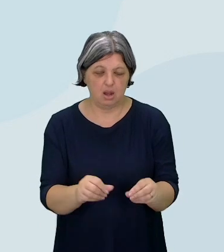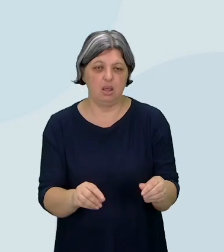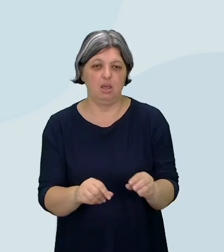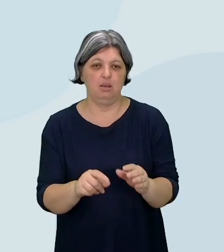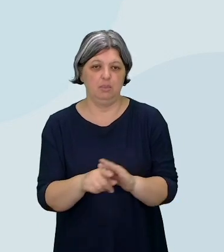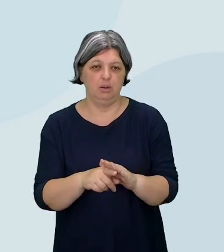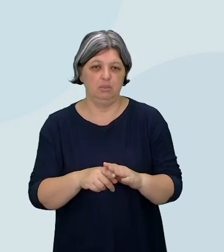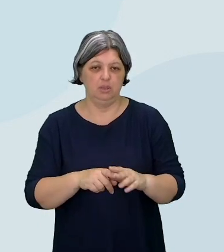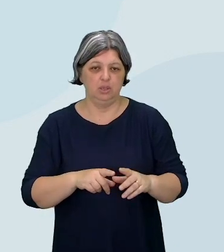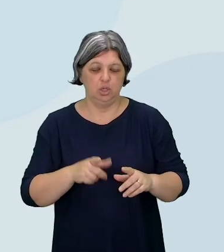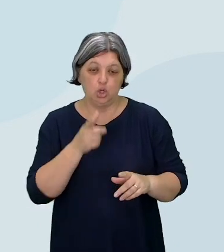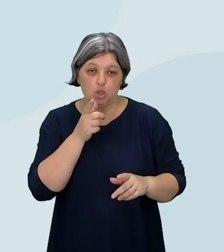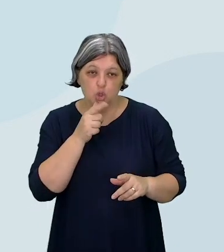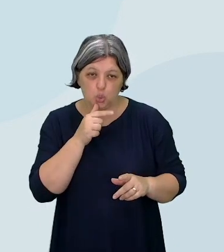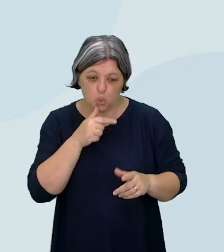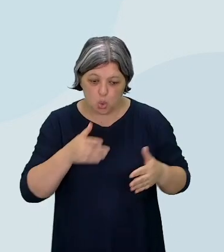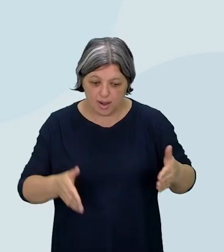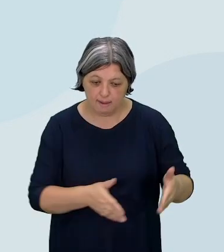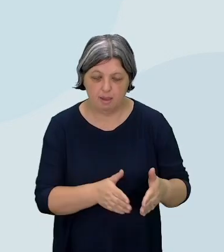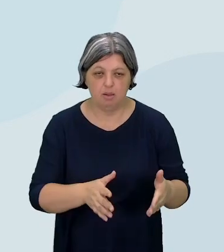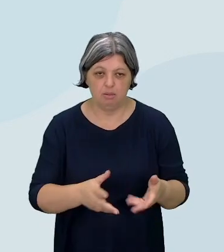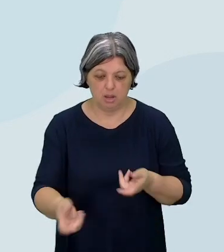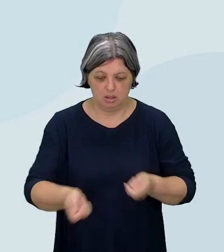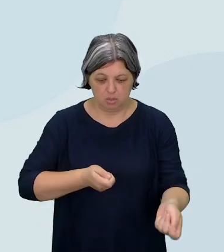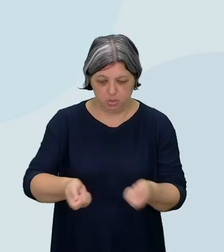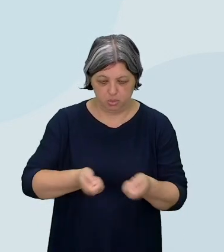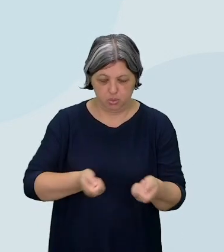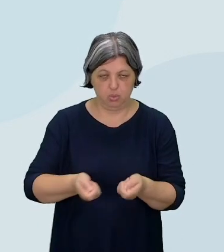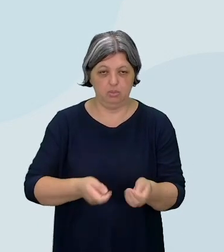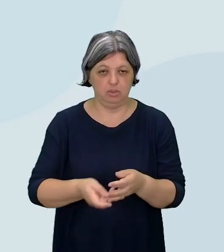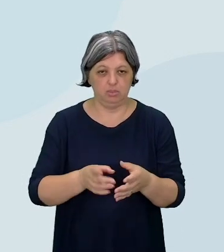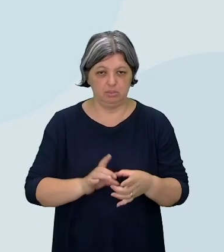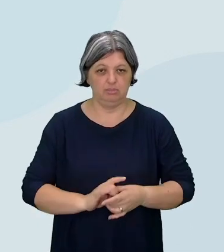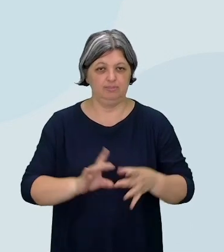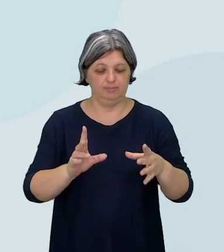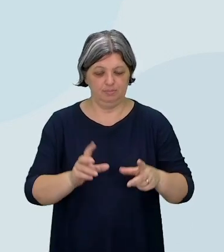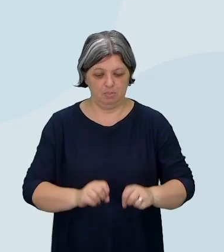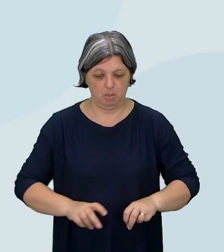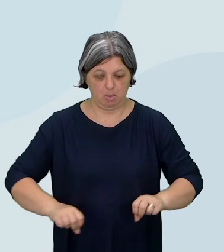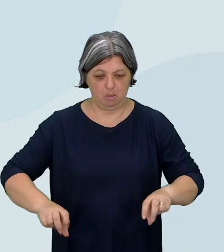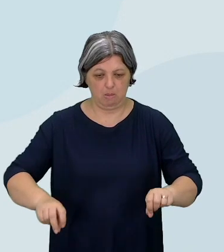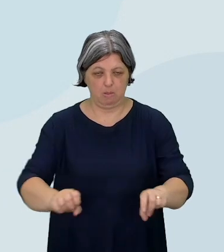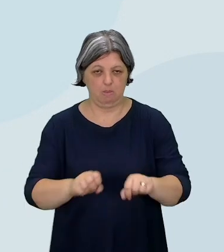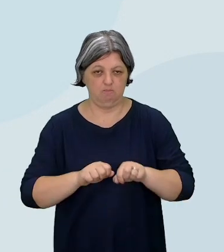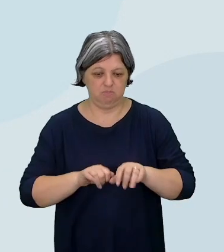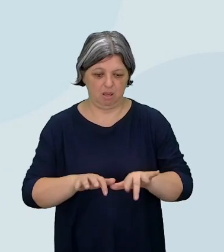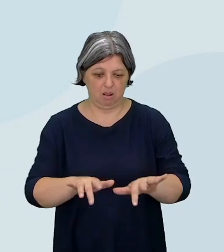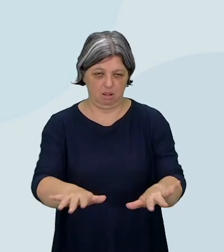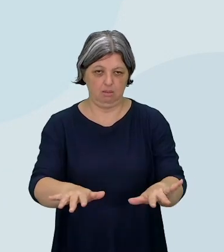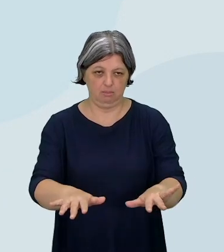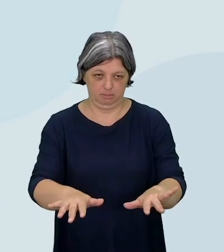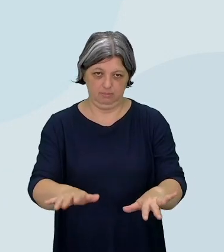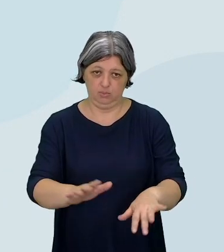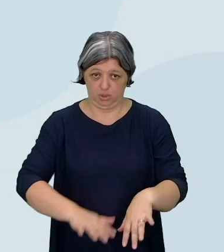rio para atrair o metal precioso e, com isso, eles acabam liberando grande quantidade de mercúrio no ambiente.